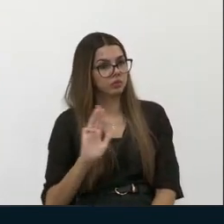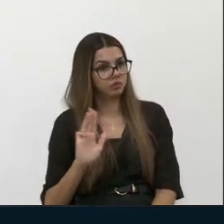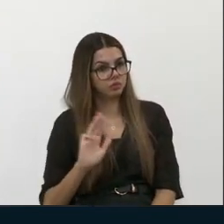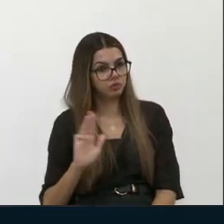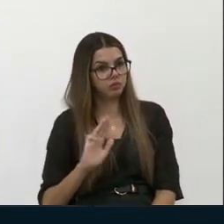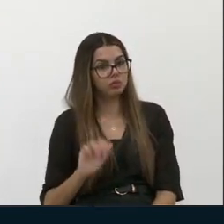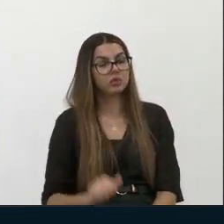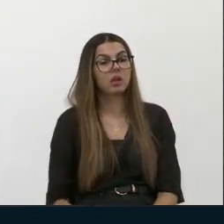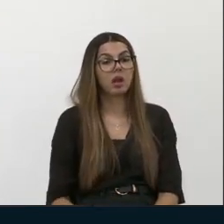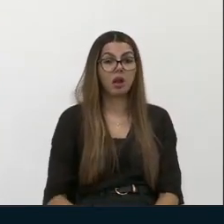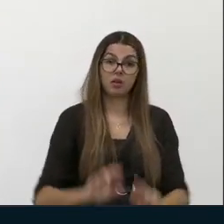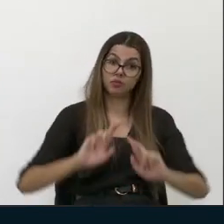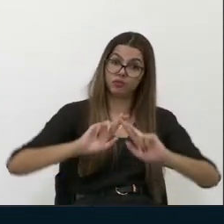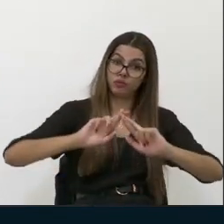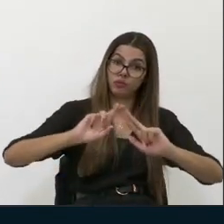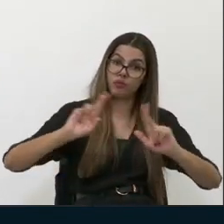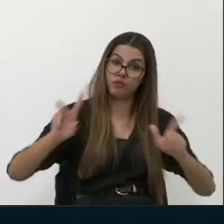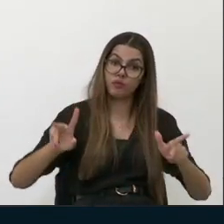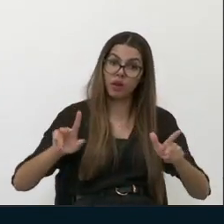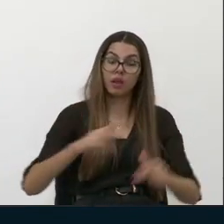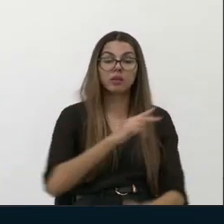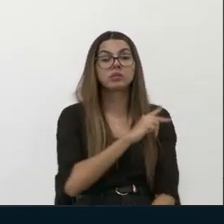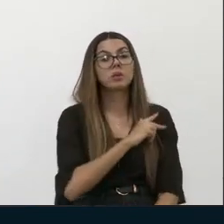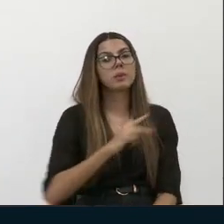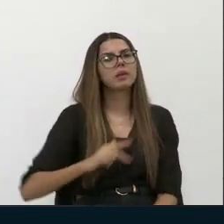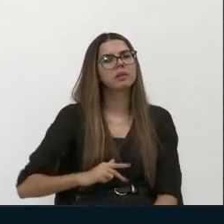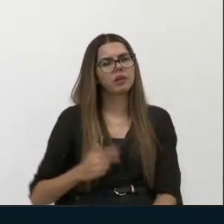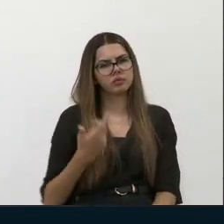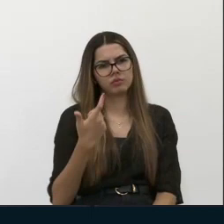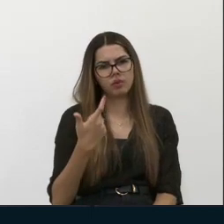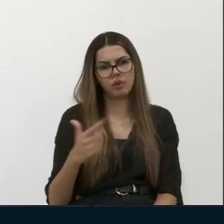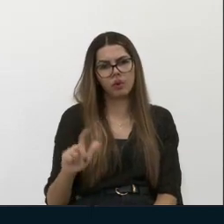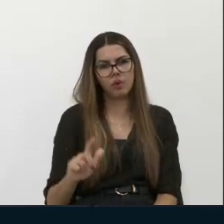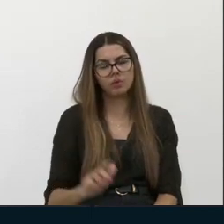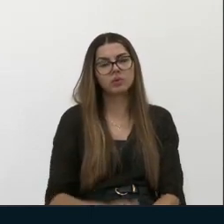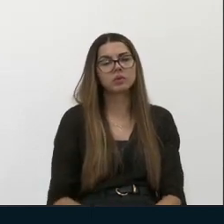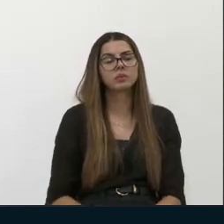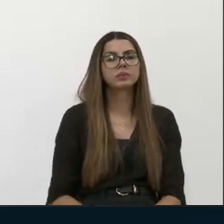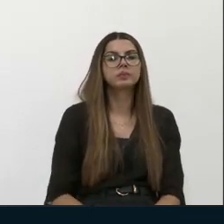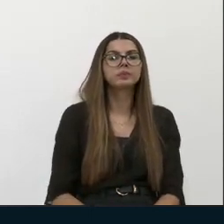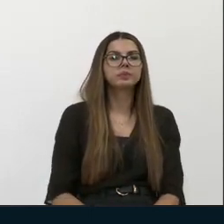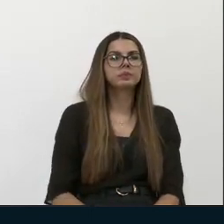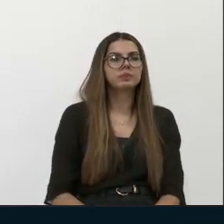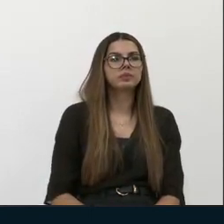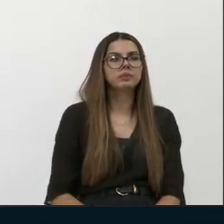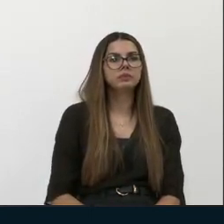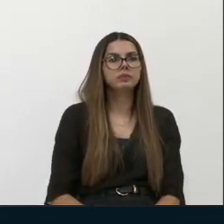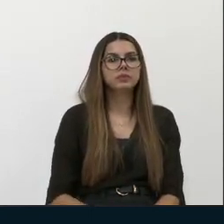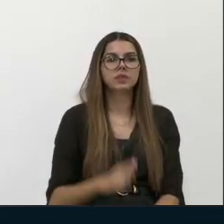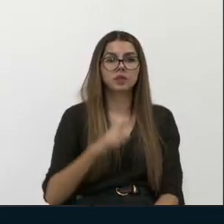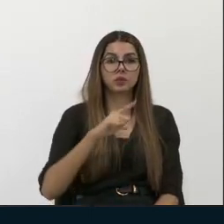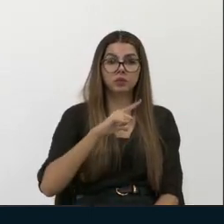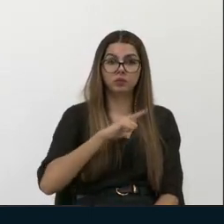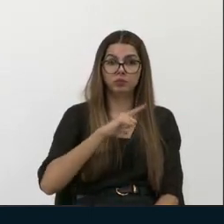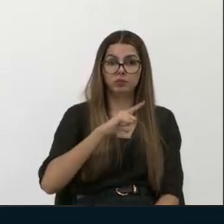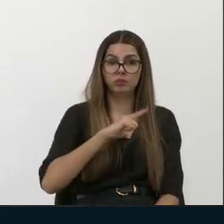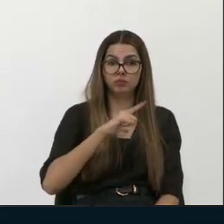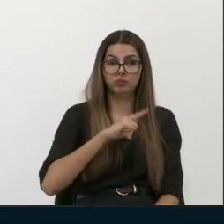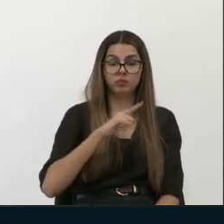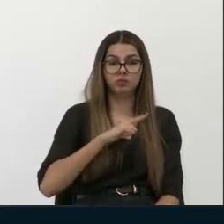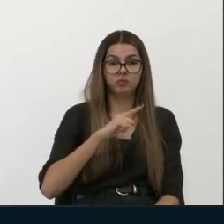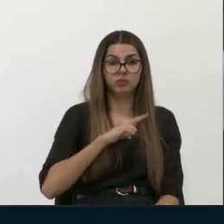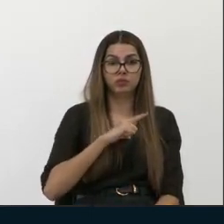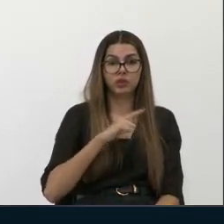que nós nunca chegamos perto do presidente, e o presidente também nunca ia vir em Guarulhos. Sabe por quê, vereador Marcelo? Porque não tinha lugar para andar de jet ski.